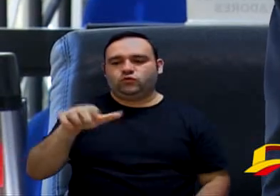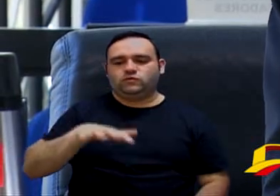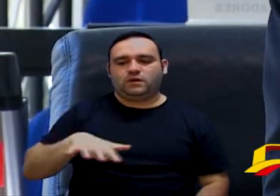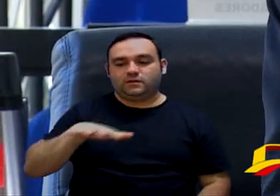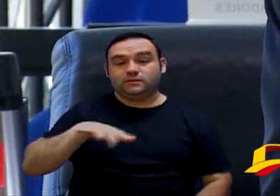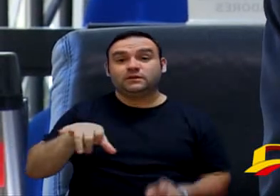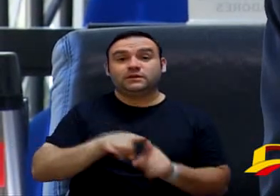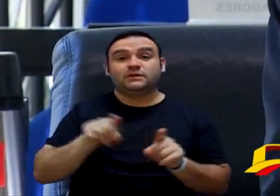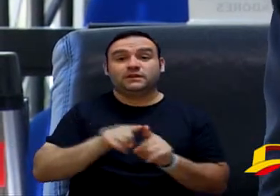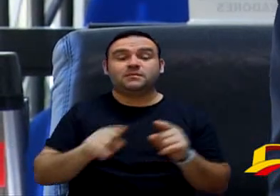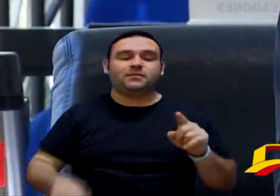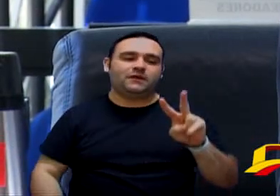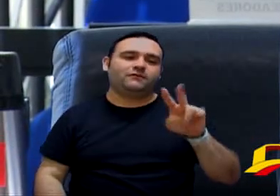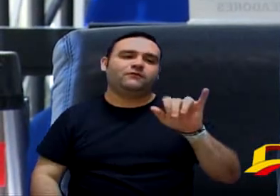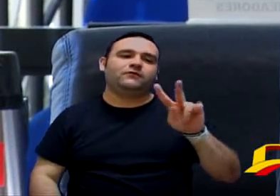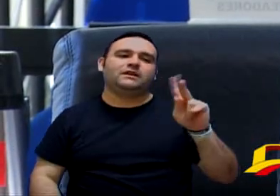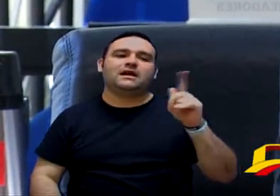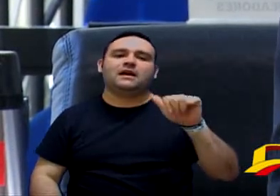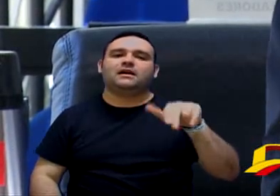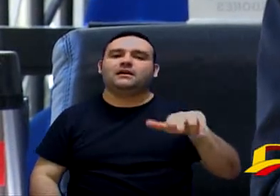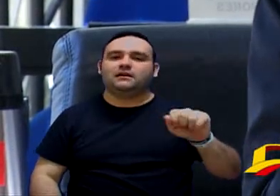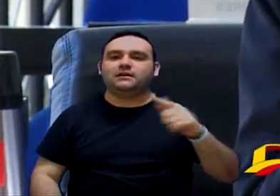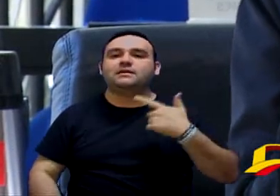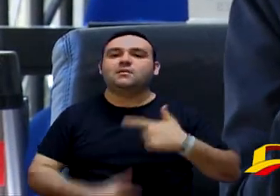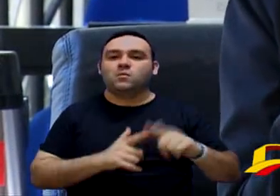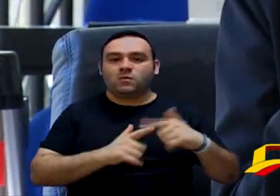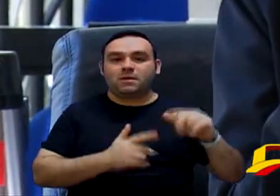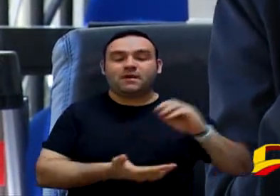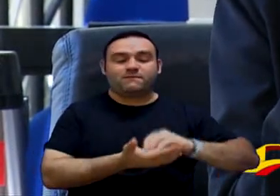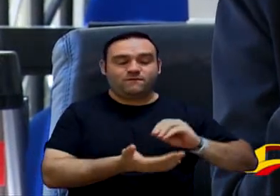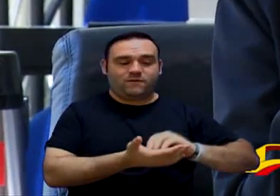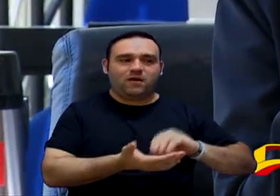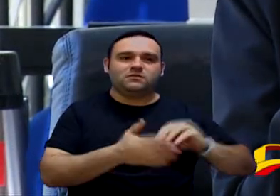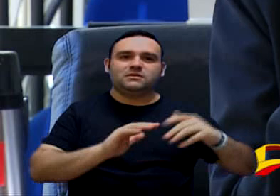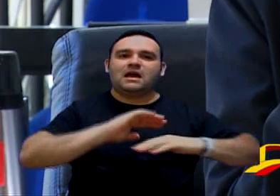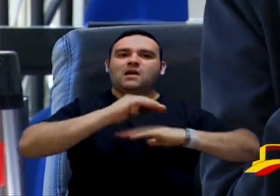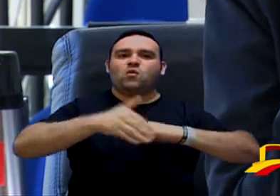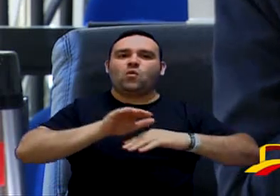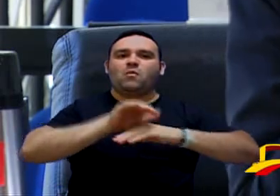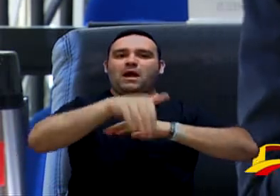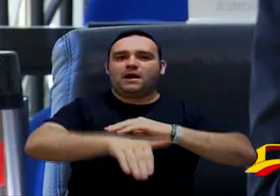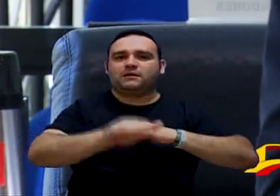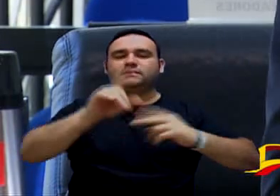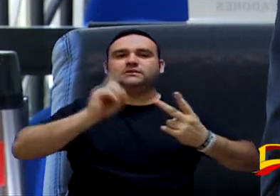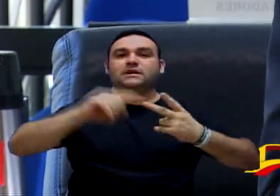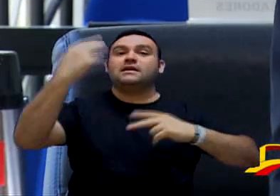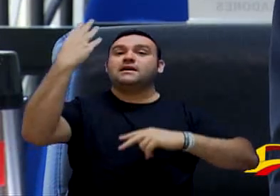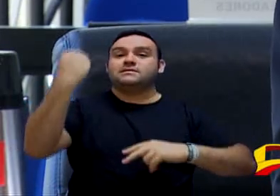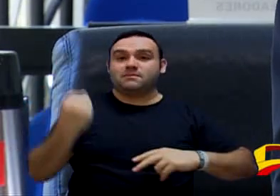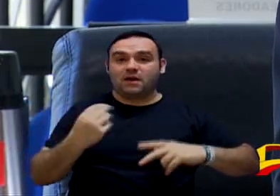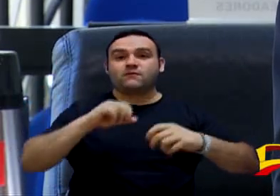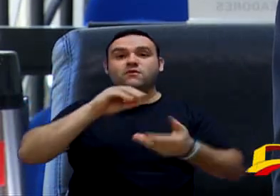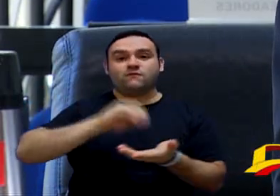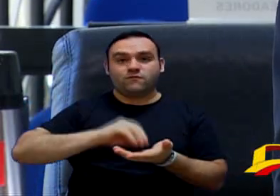como na Vila Helena também tem problema de ré que falta redutor de velocidade falta semáforo serem instalados né